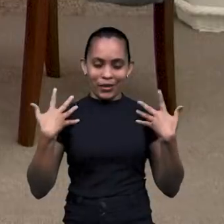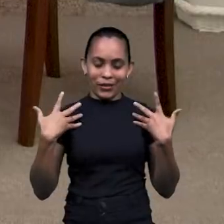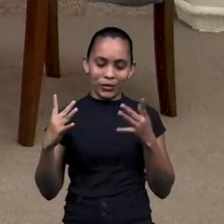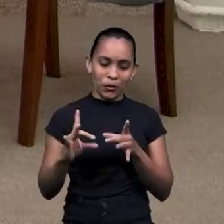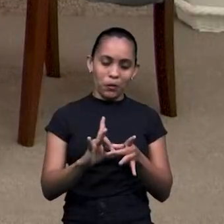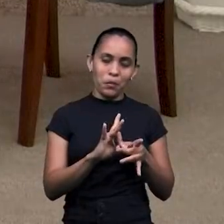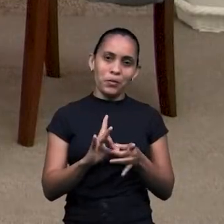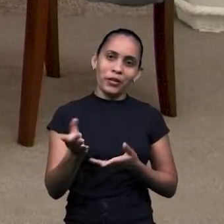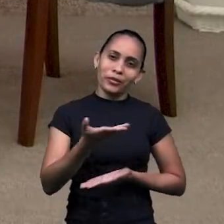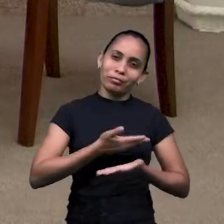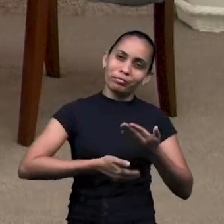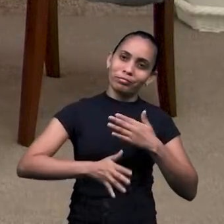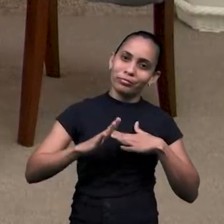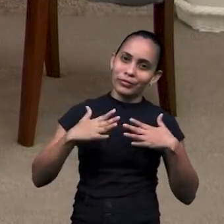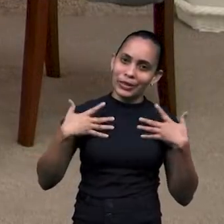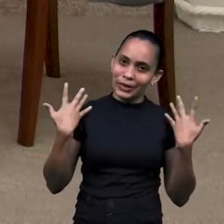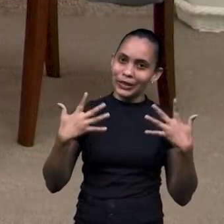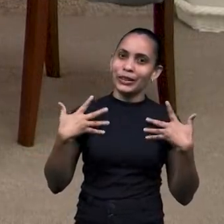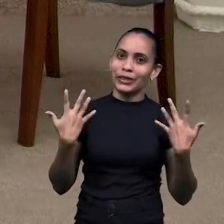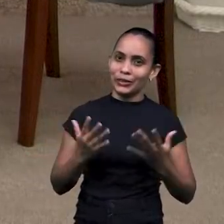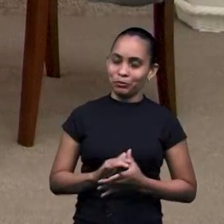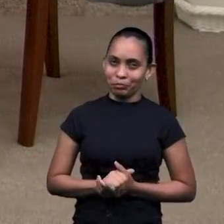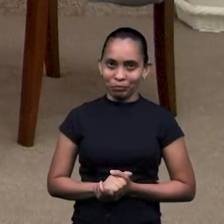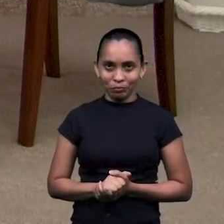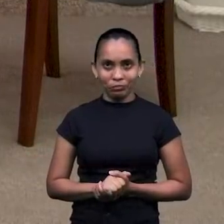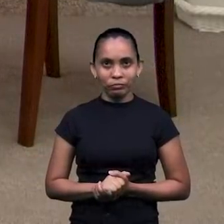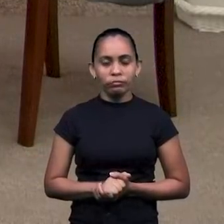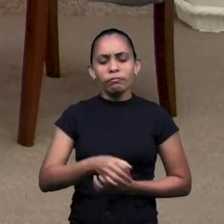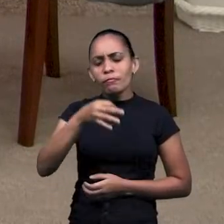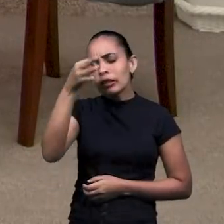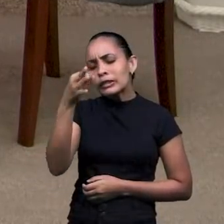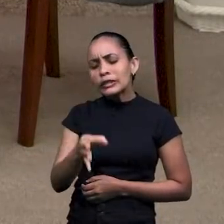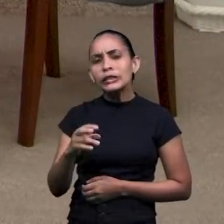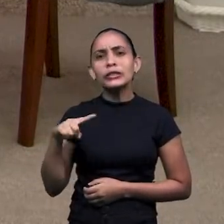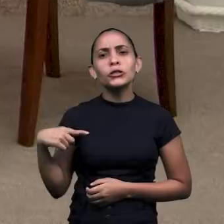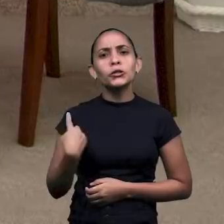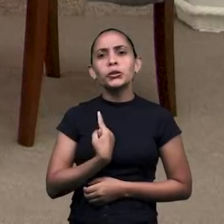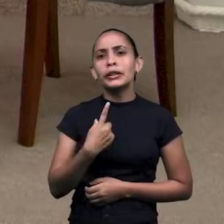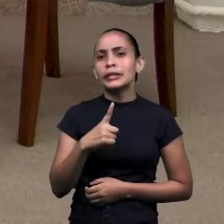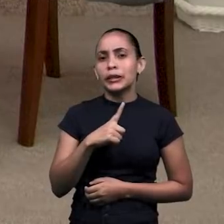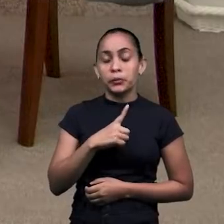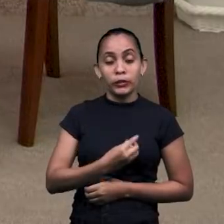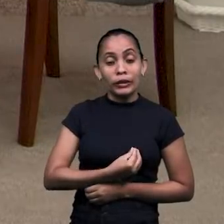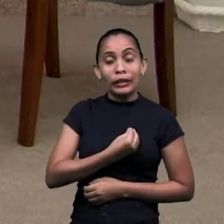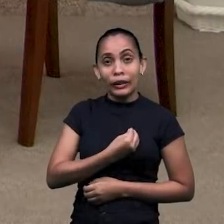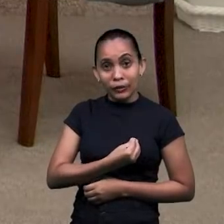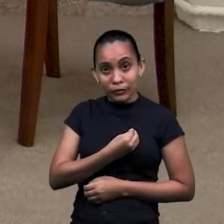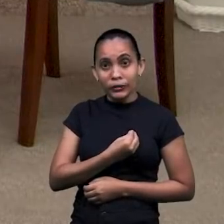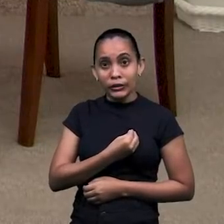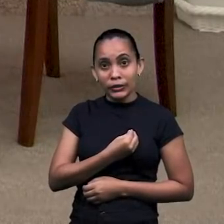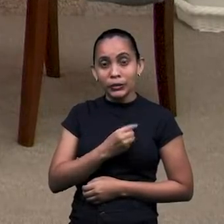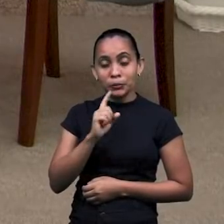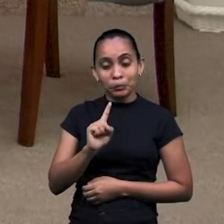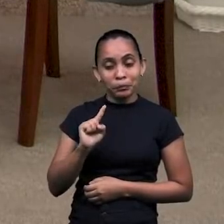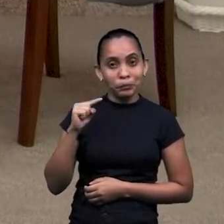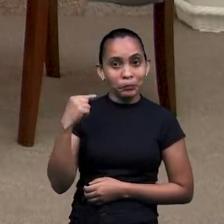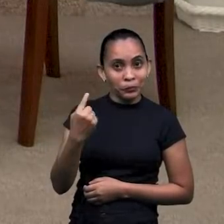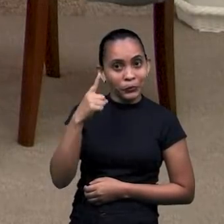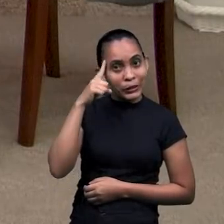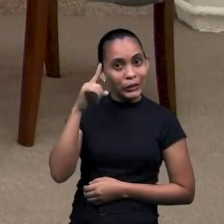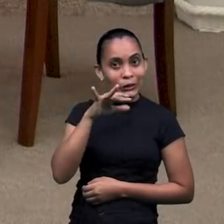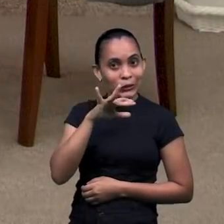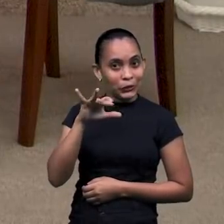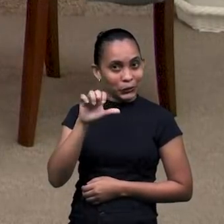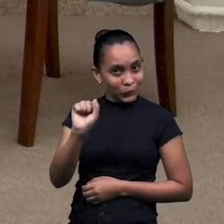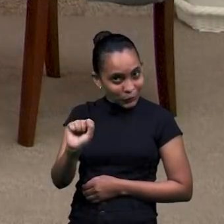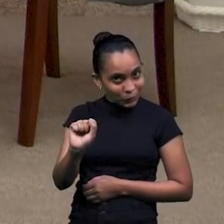dessa comunhão, desta alegria que só temos nele. A certeza que nós temos, né, da vida após o terceiro dia,